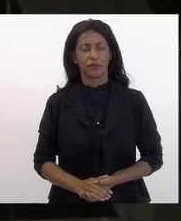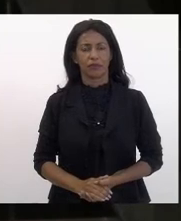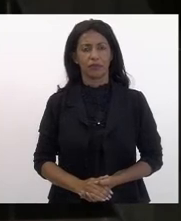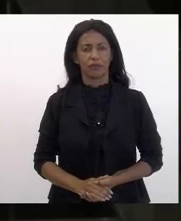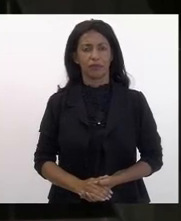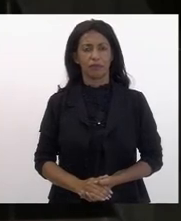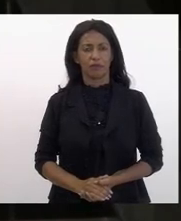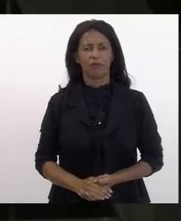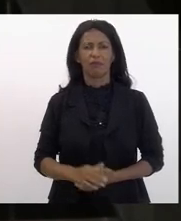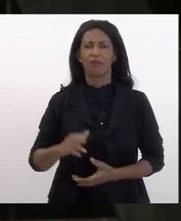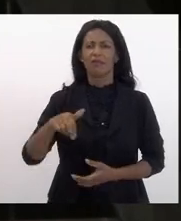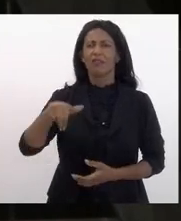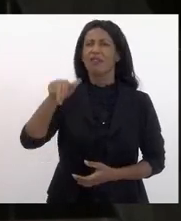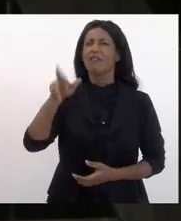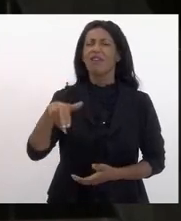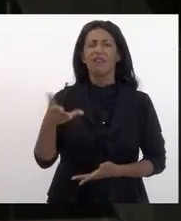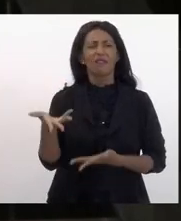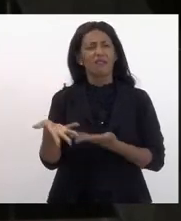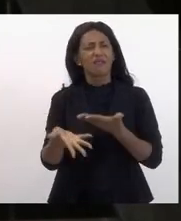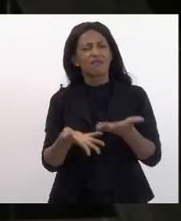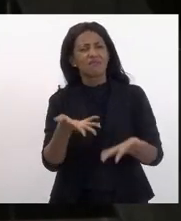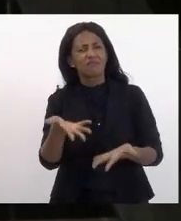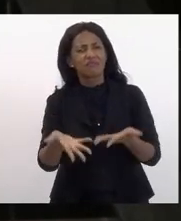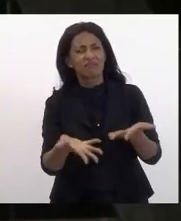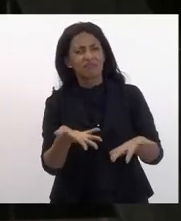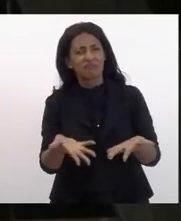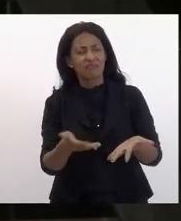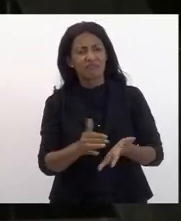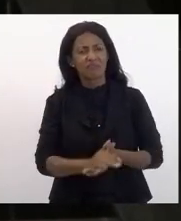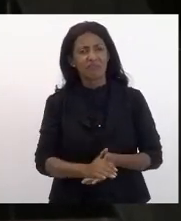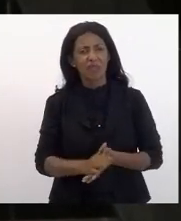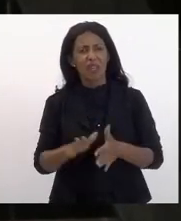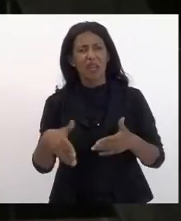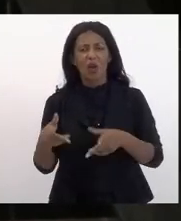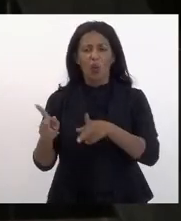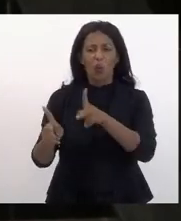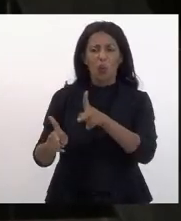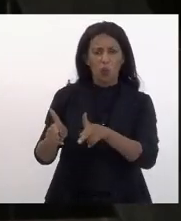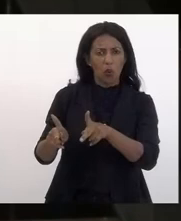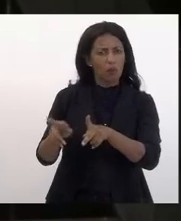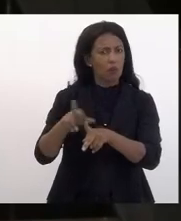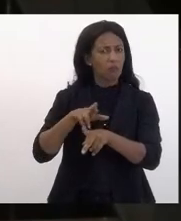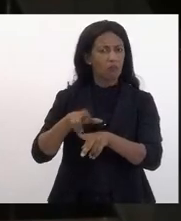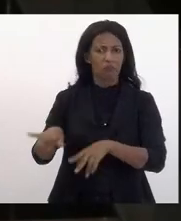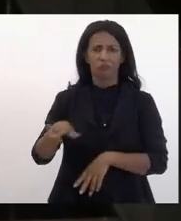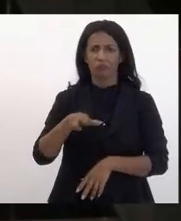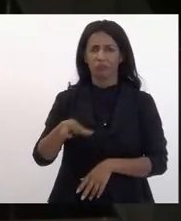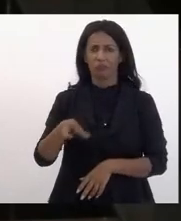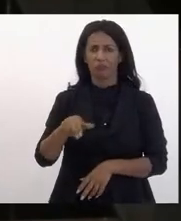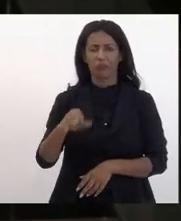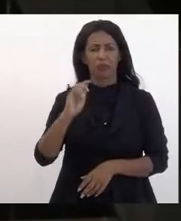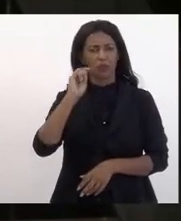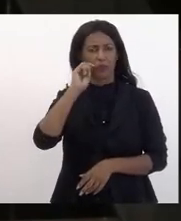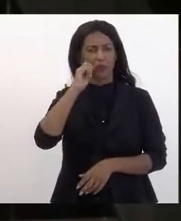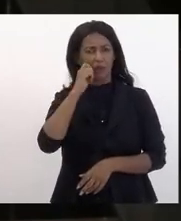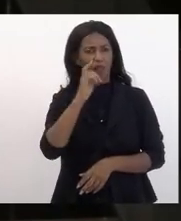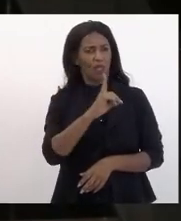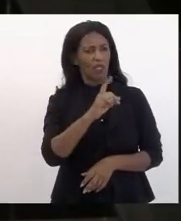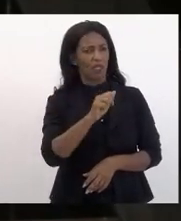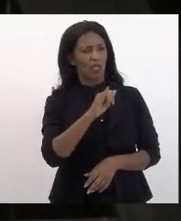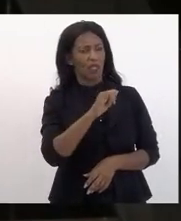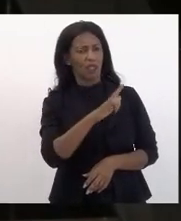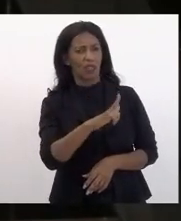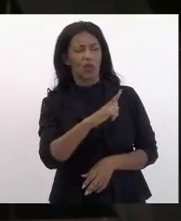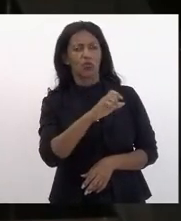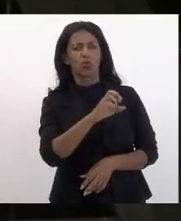A quem eles estão servindo? Ao povo que não é. Eduardo Paes e Daniel